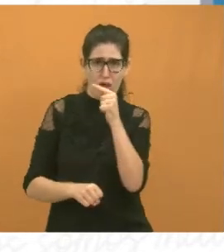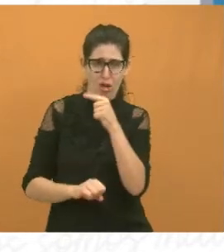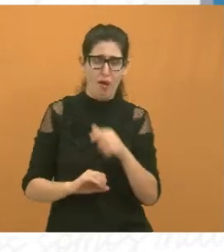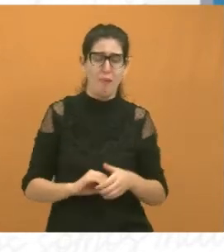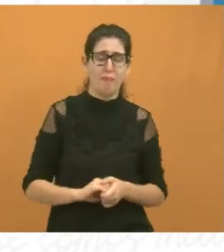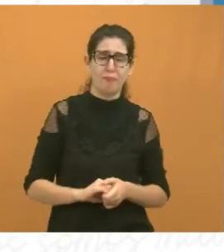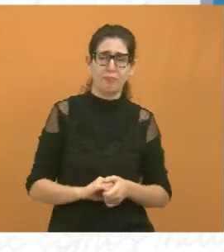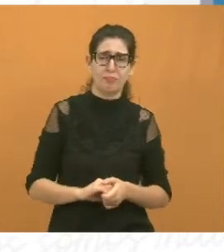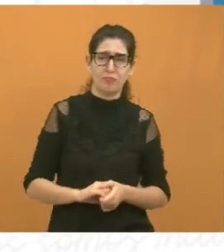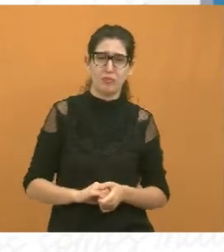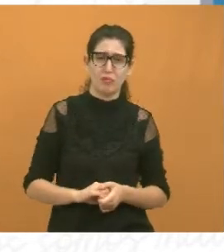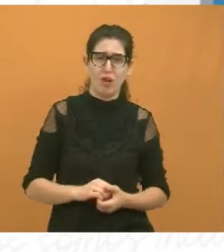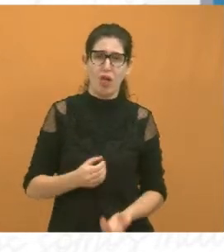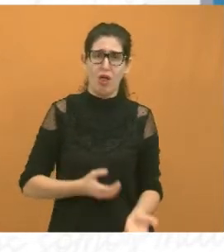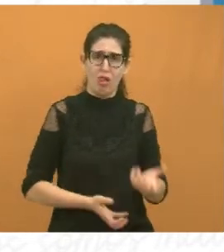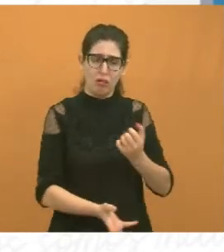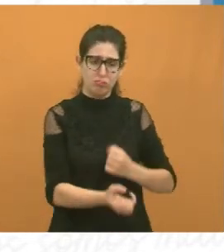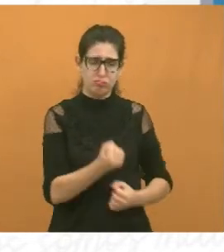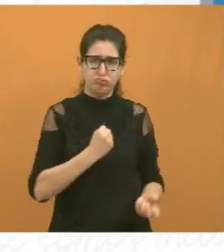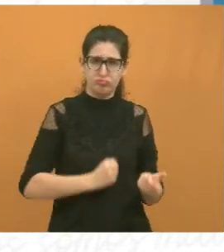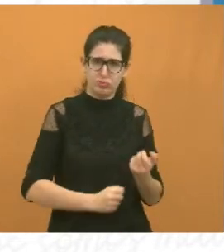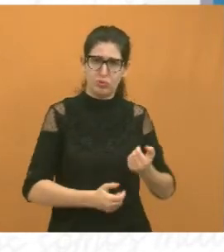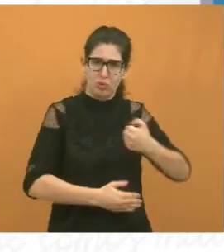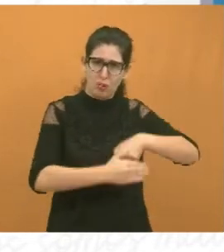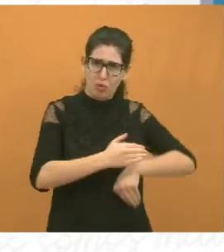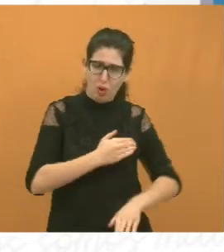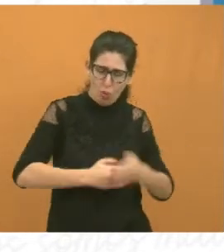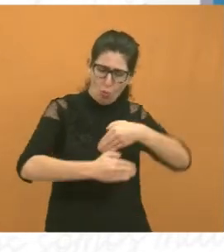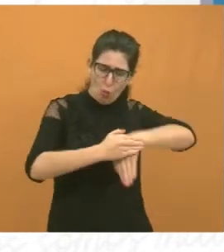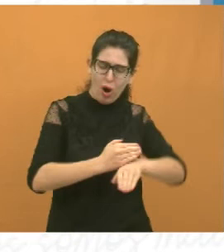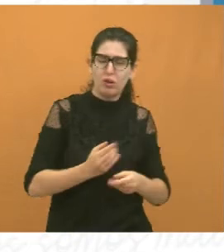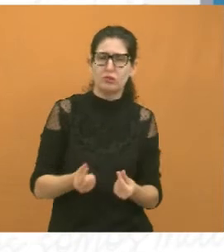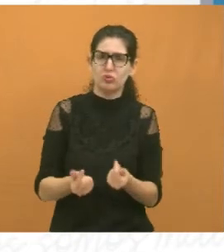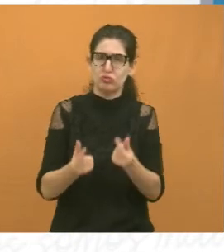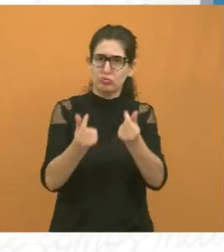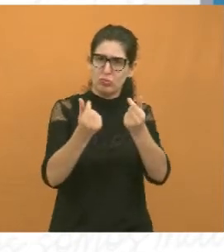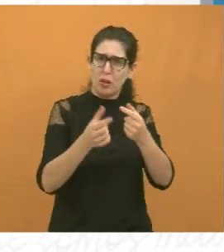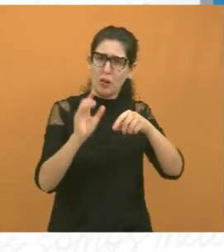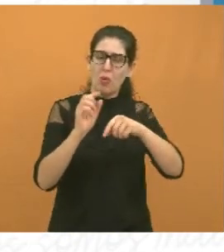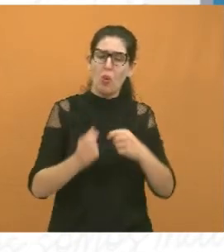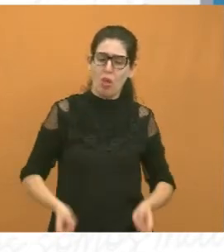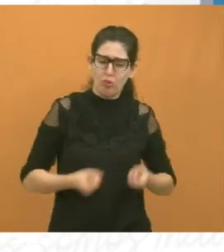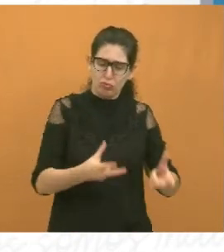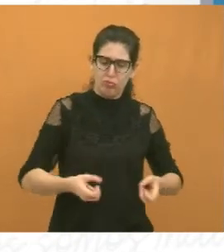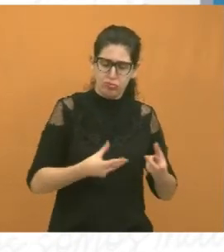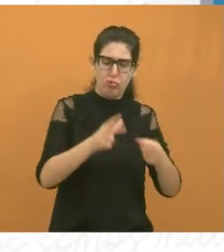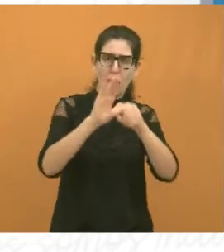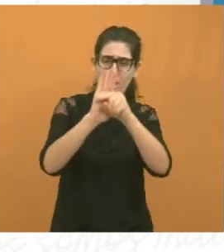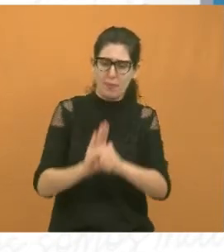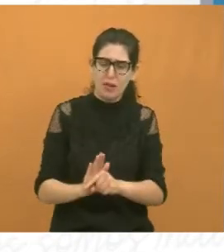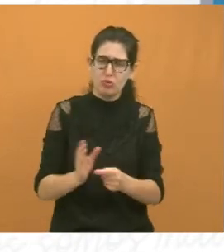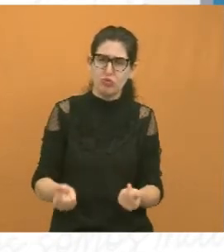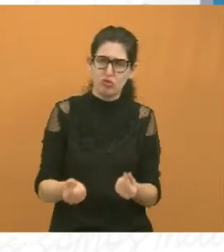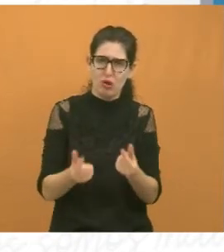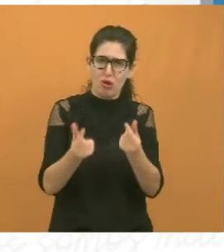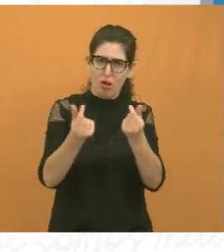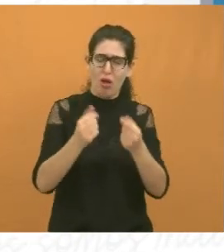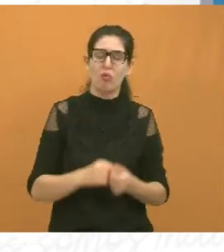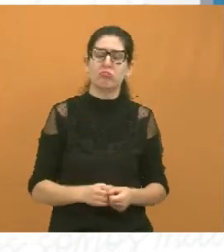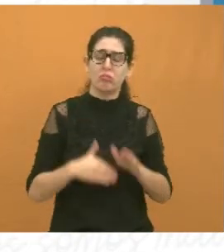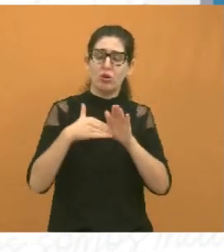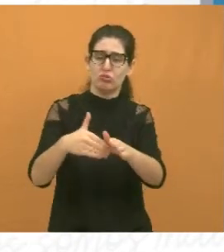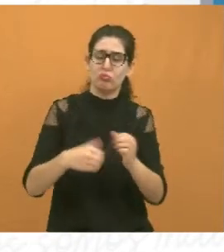realizando uma economia muito grande, e toda essa economia está sendo investida em obras para a nossa